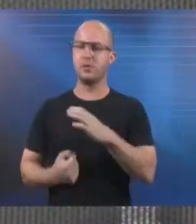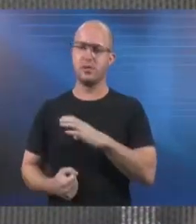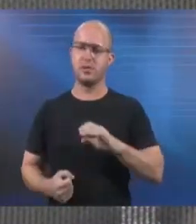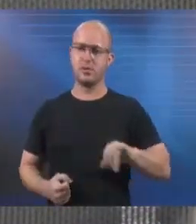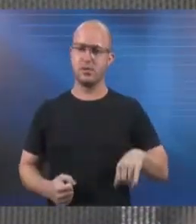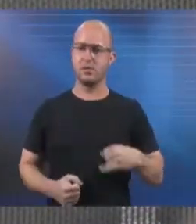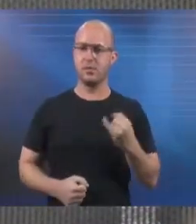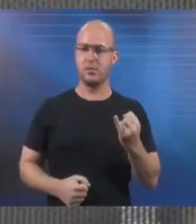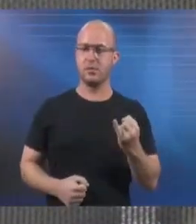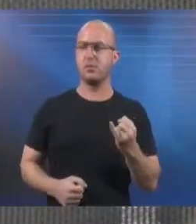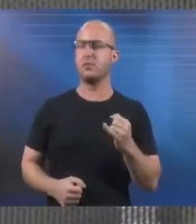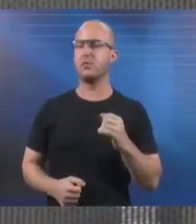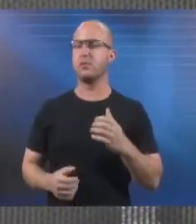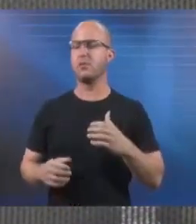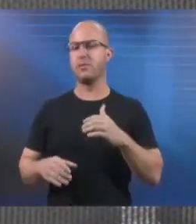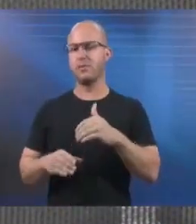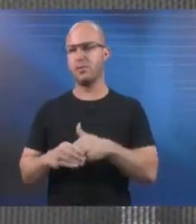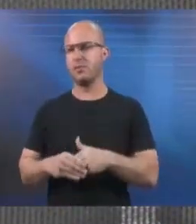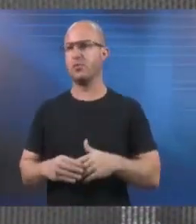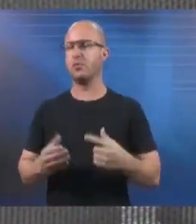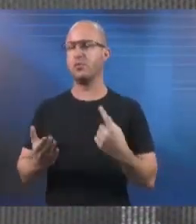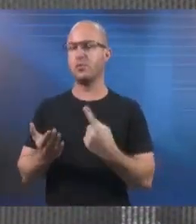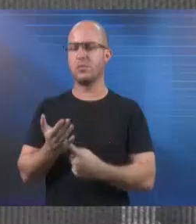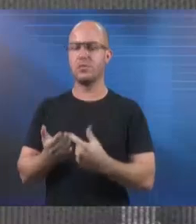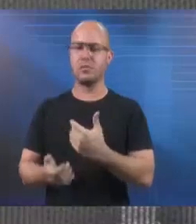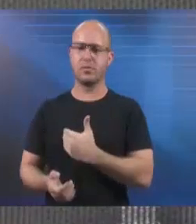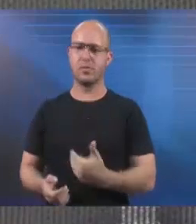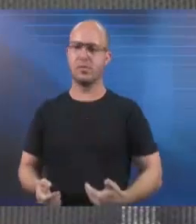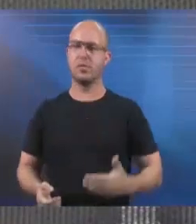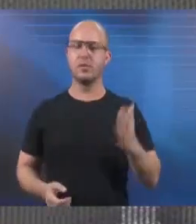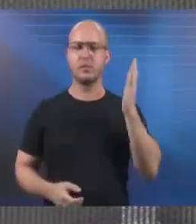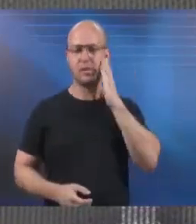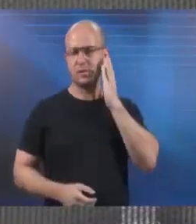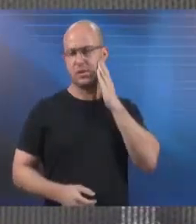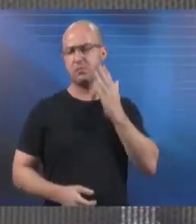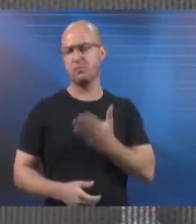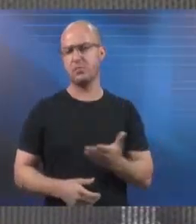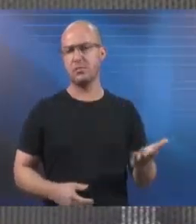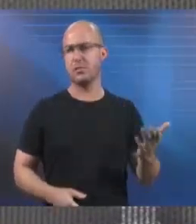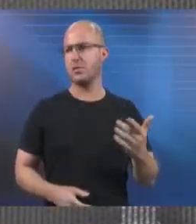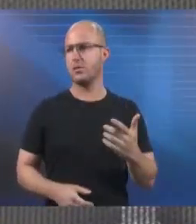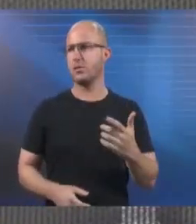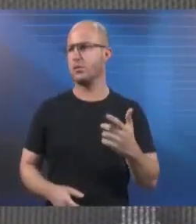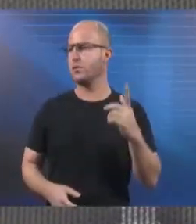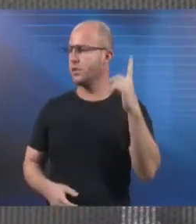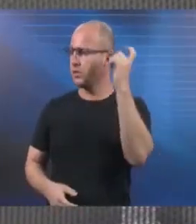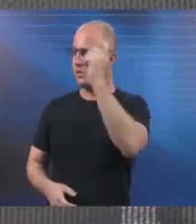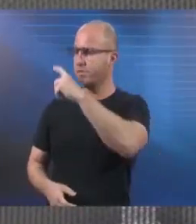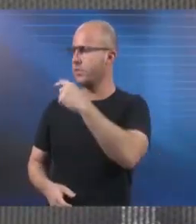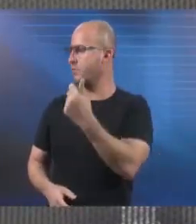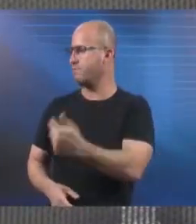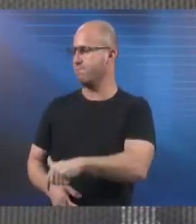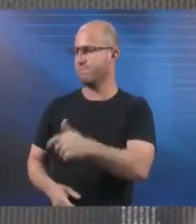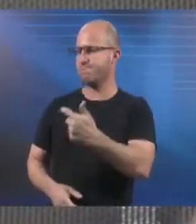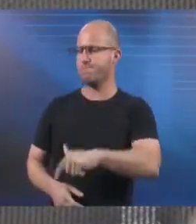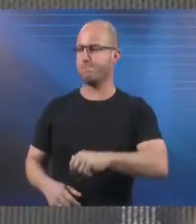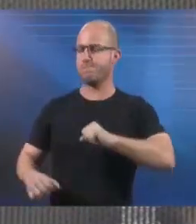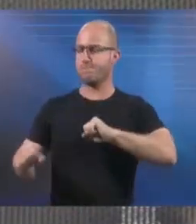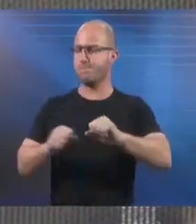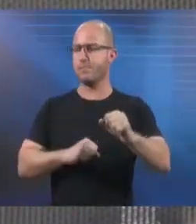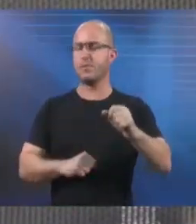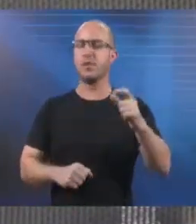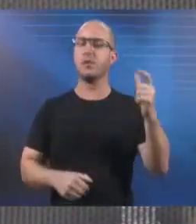pudesse votar então o compromisso do Governo está assumido vocês sabem disso então não teremos a menor dificuldade nesse debate